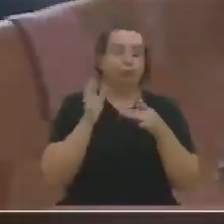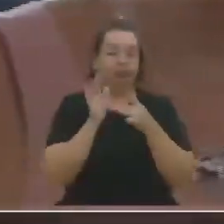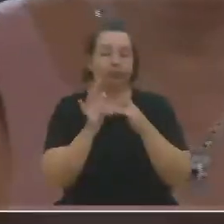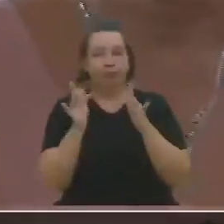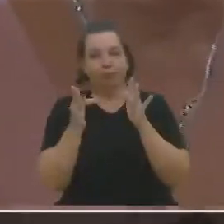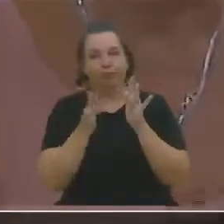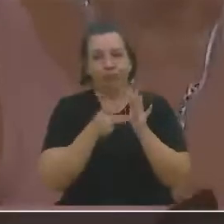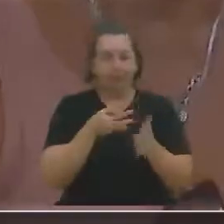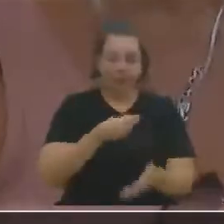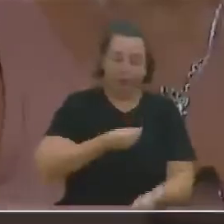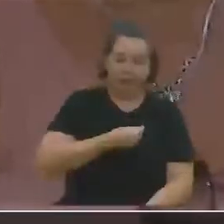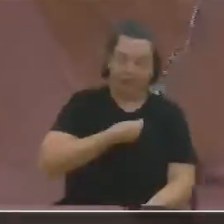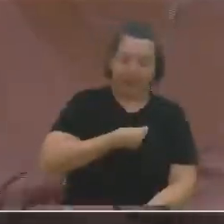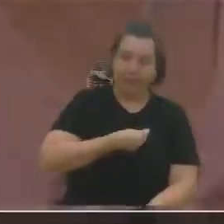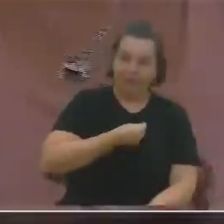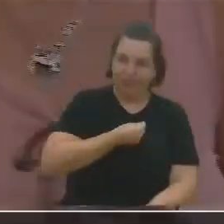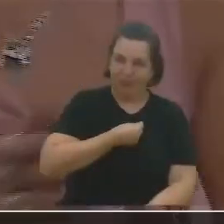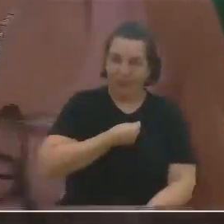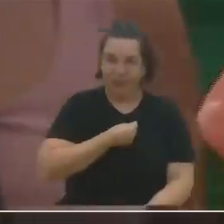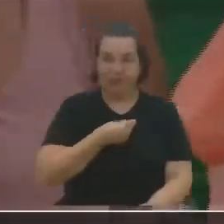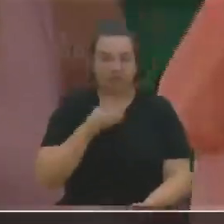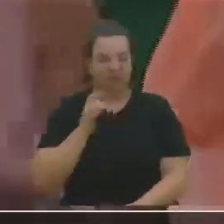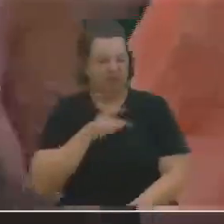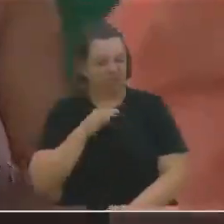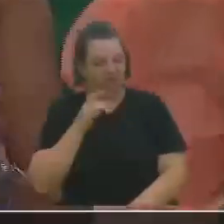porque ele vive,